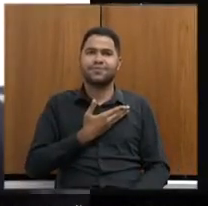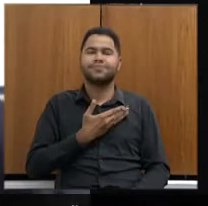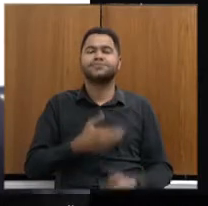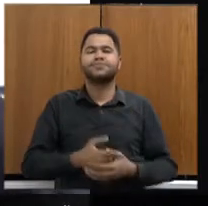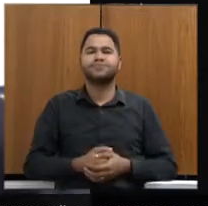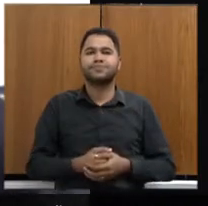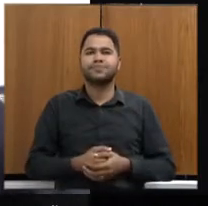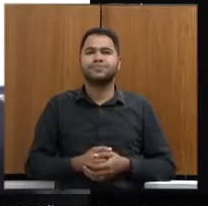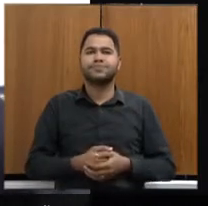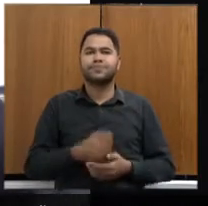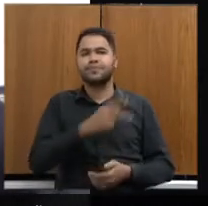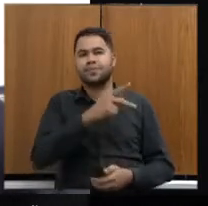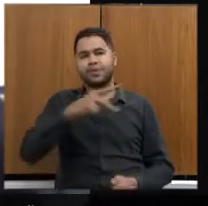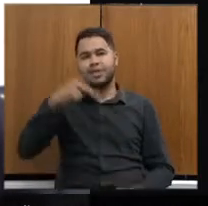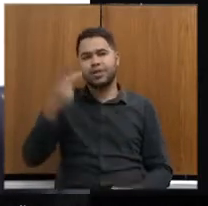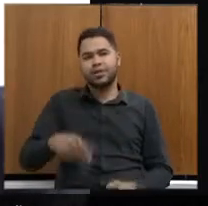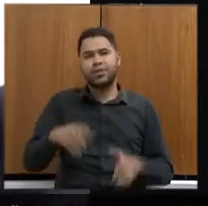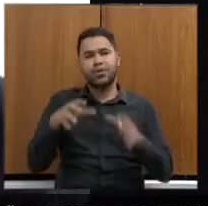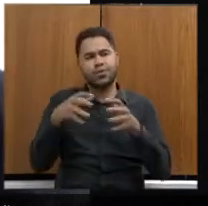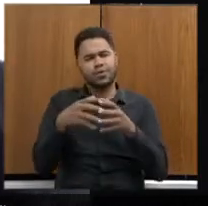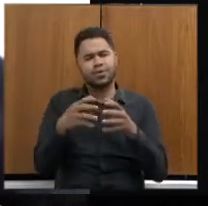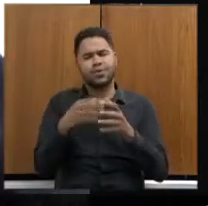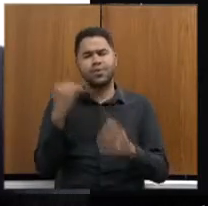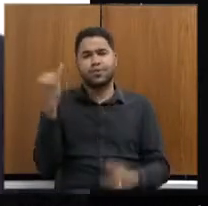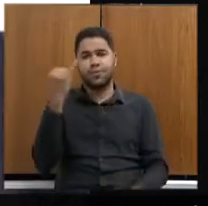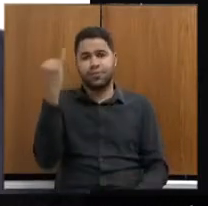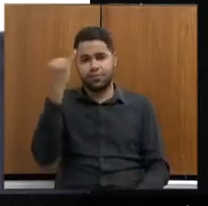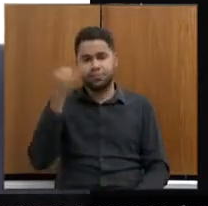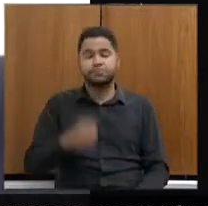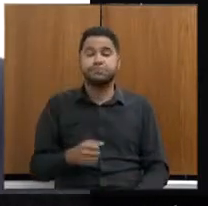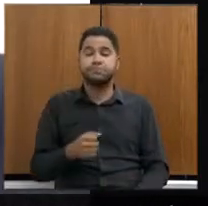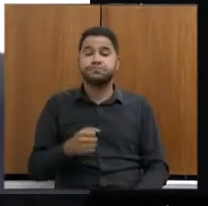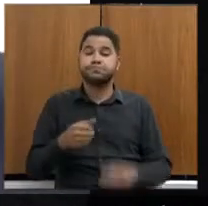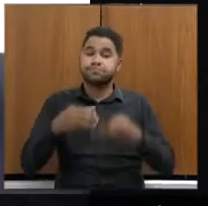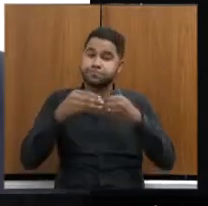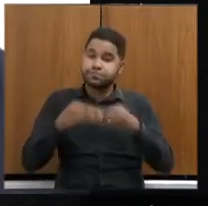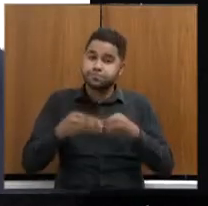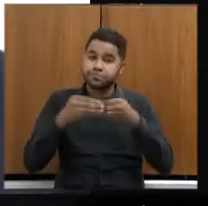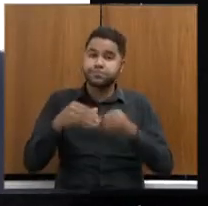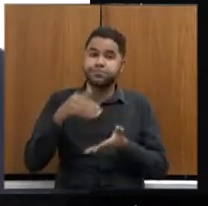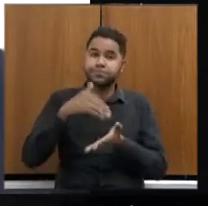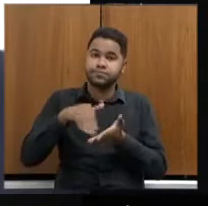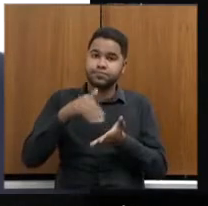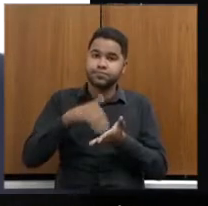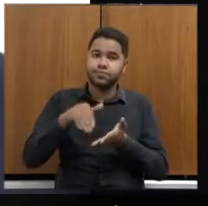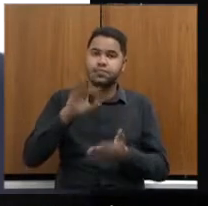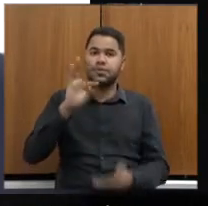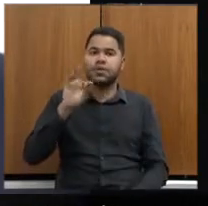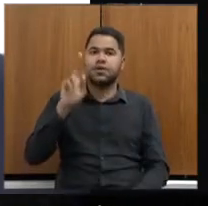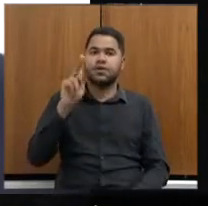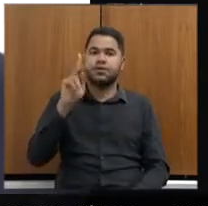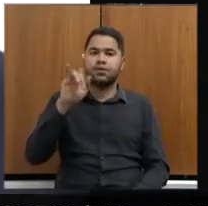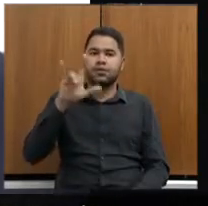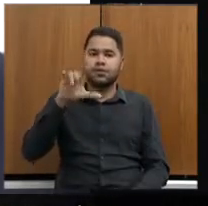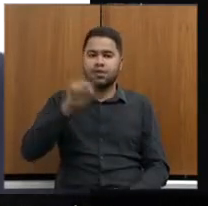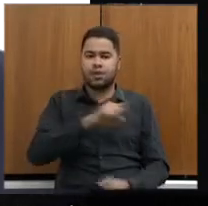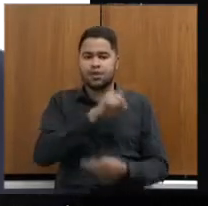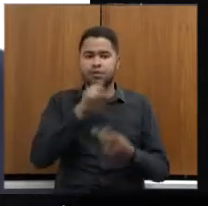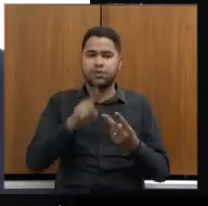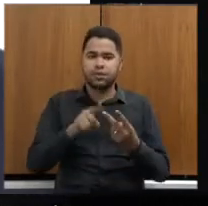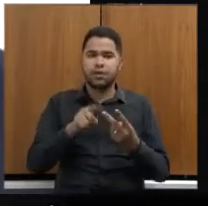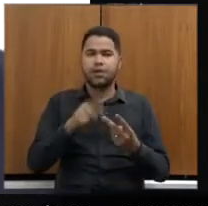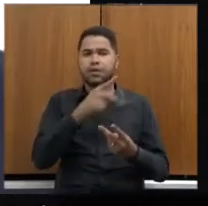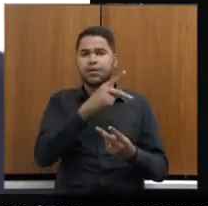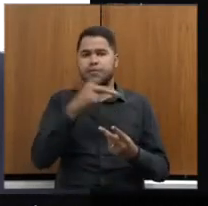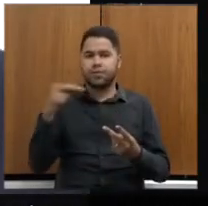presidente dessa comissão importante condição Eu quero cumprimentar o secretário Tallis medalha o preço